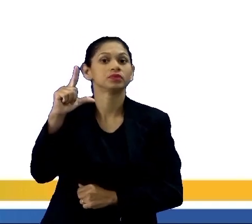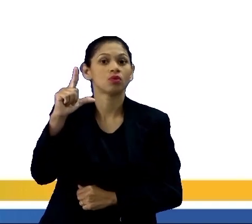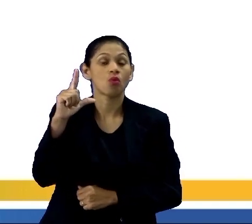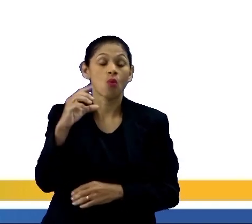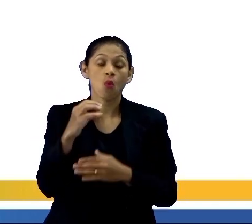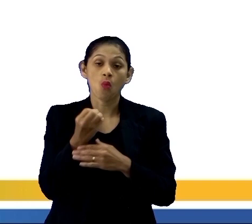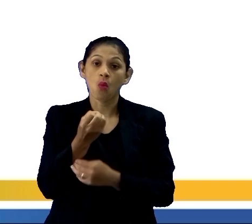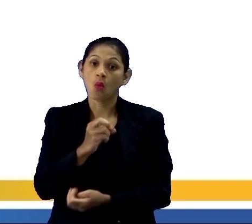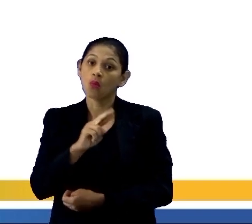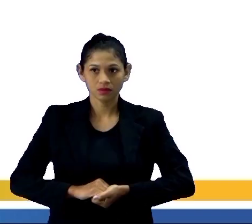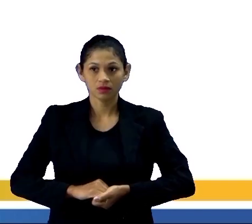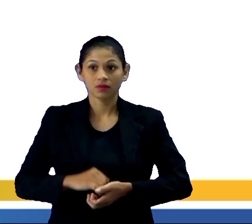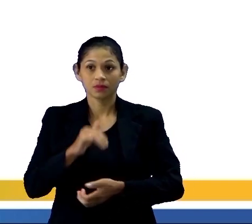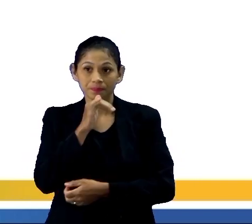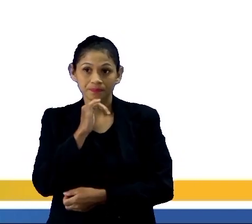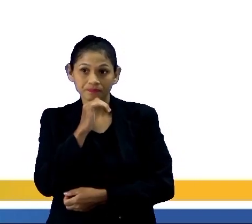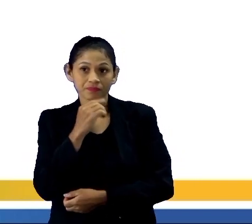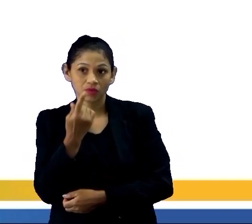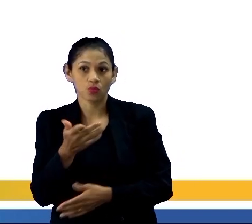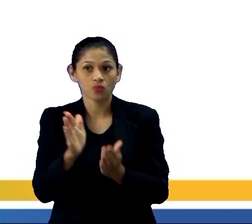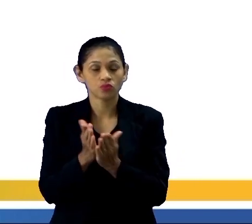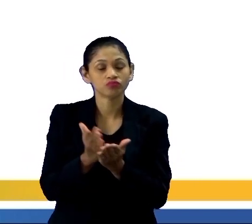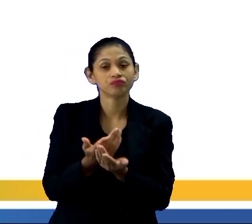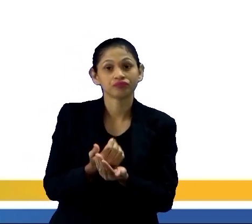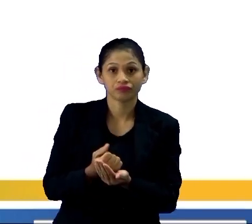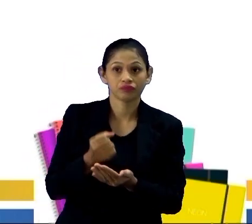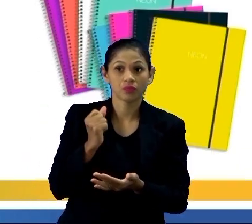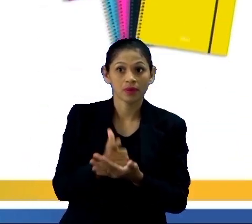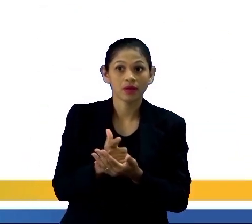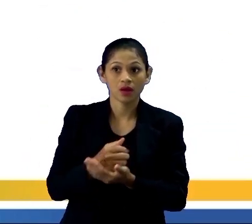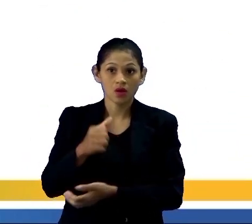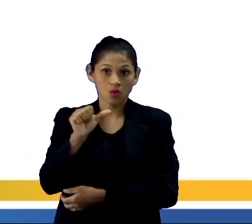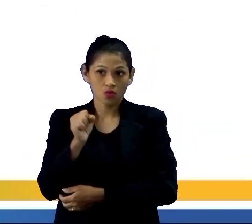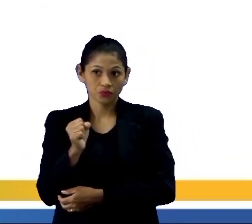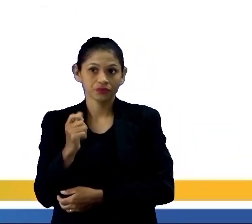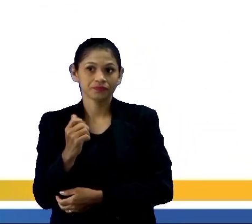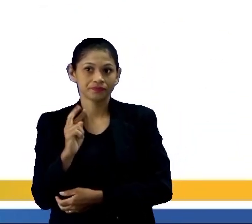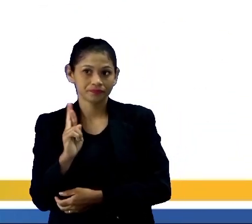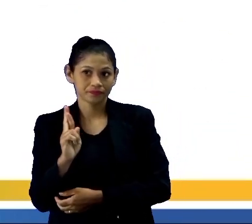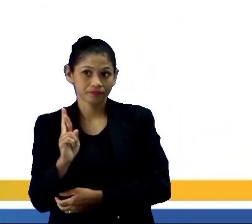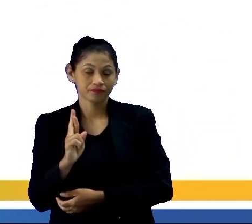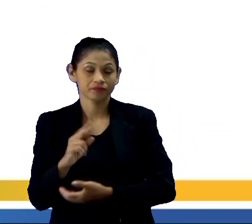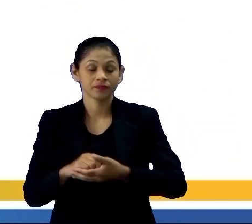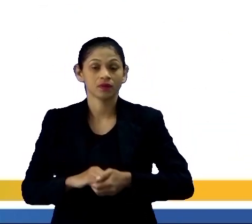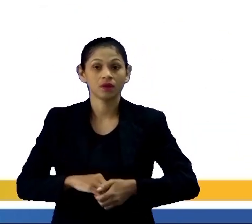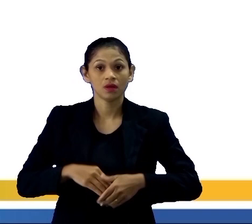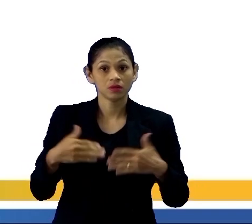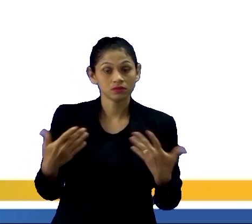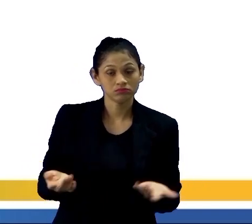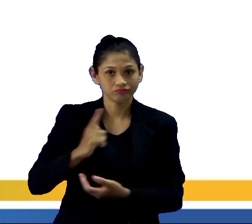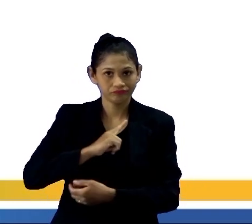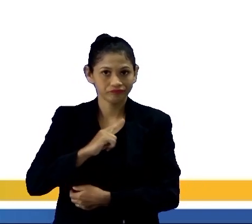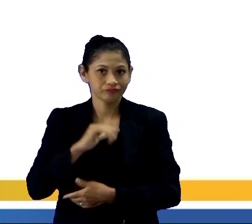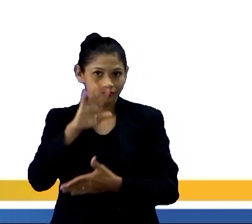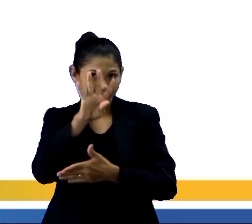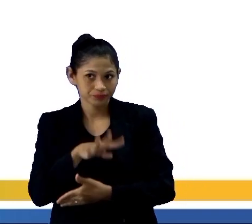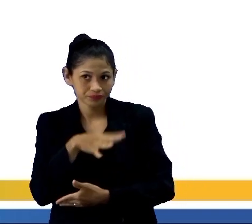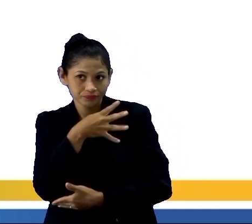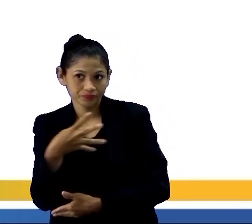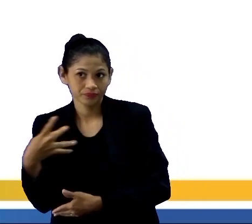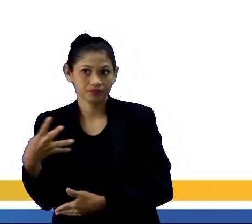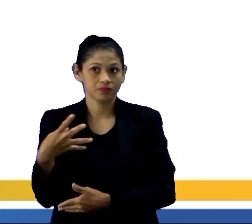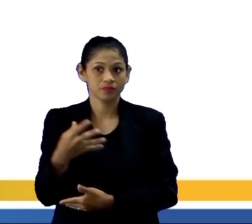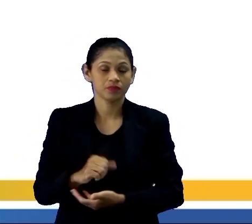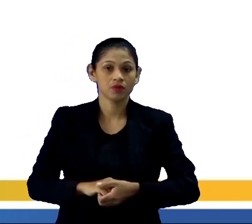diminuem na mesma proporção. Exemplo, um caderno custa R$ 8,00. Então, nós temos uma tabela aqui com a quantidade de cadernos e o